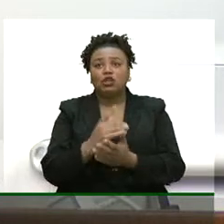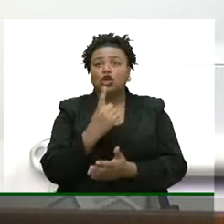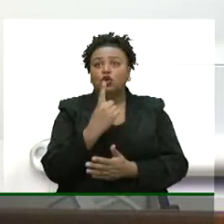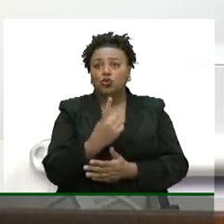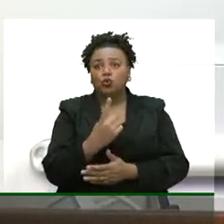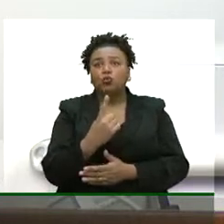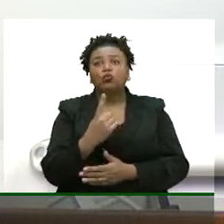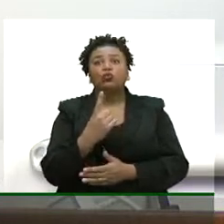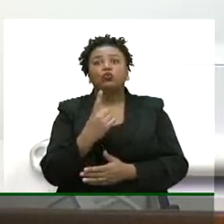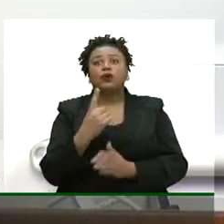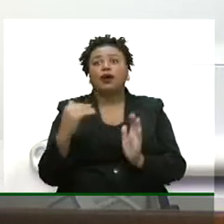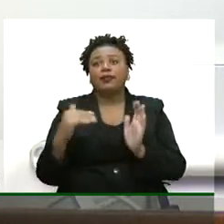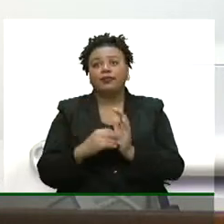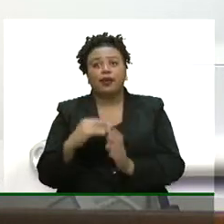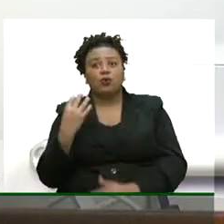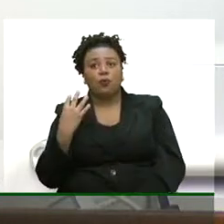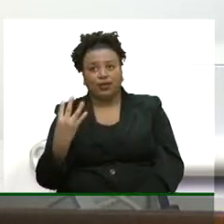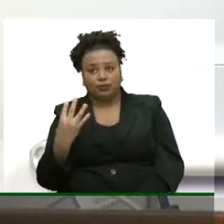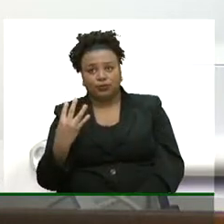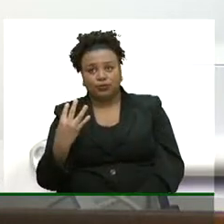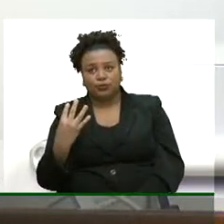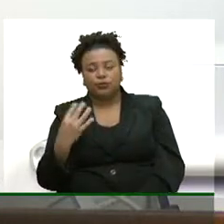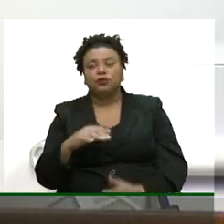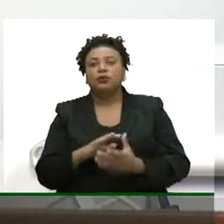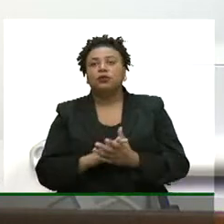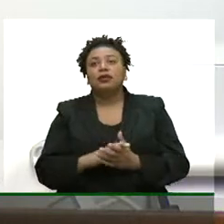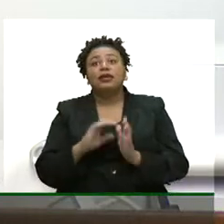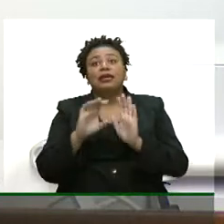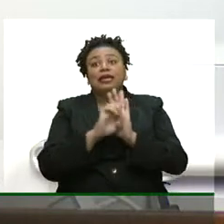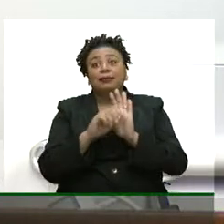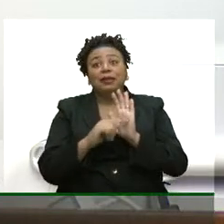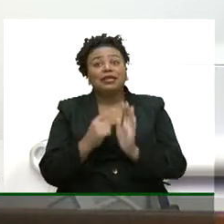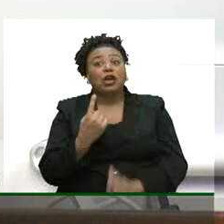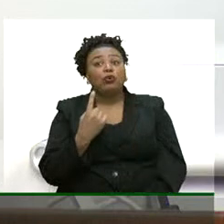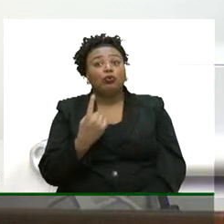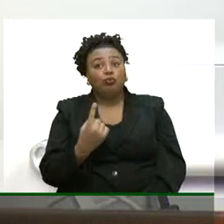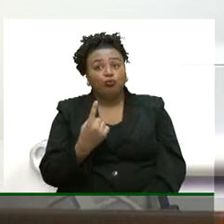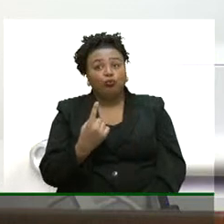1 a 4. Emenda de número 1,